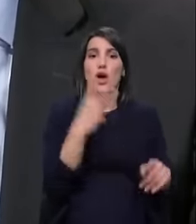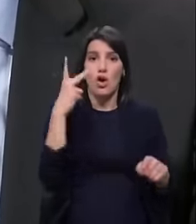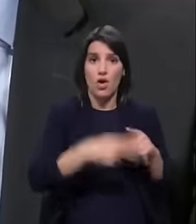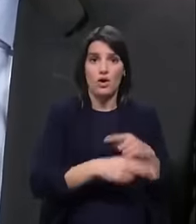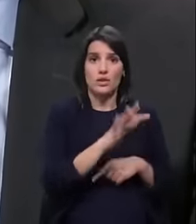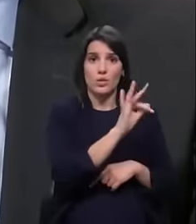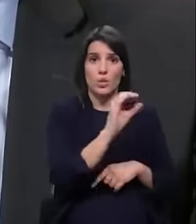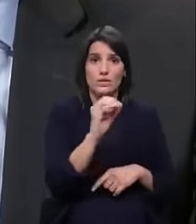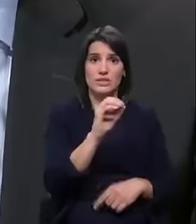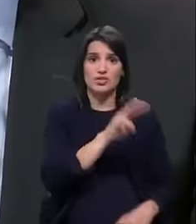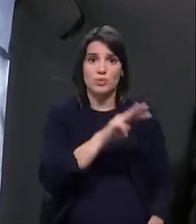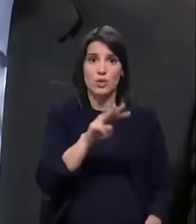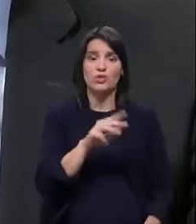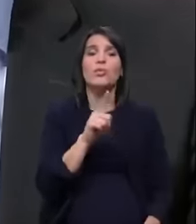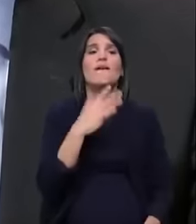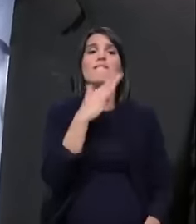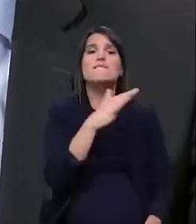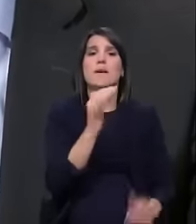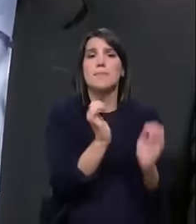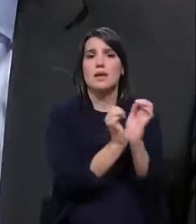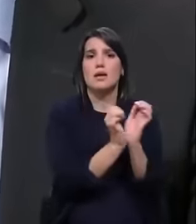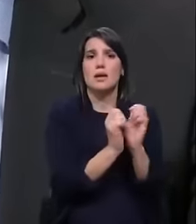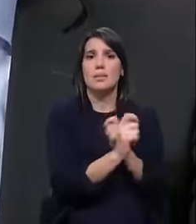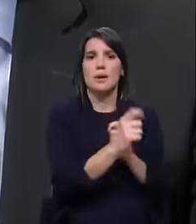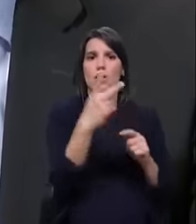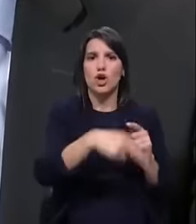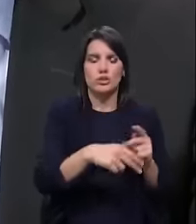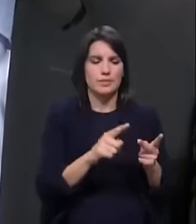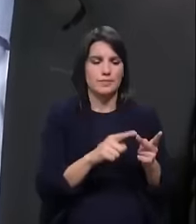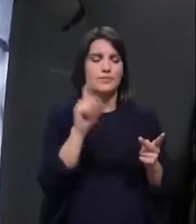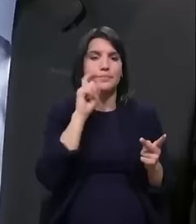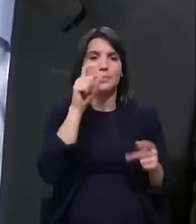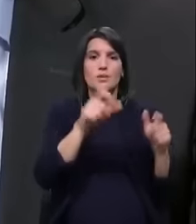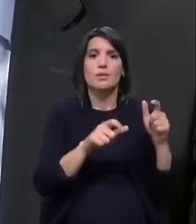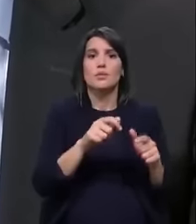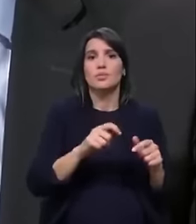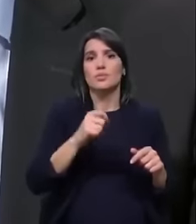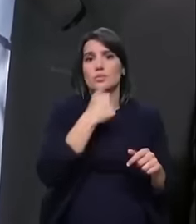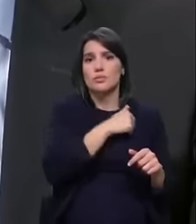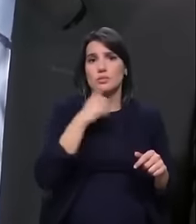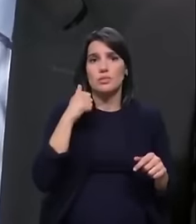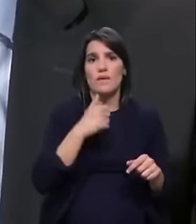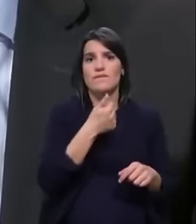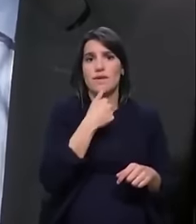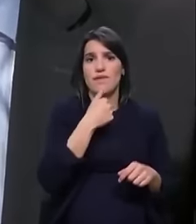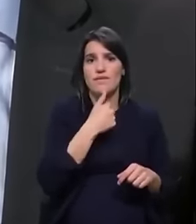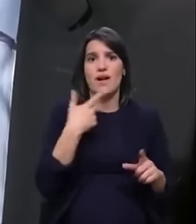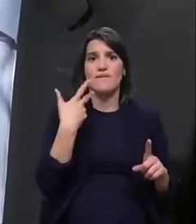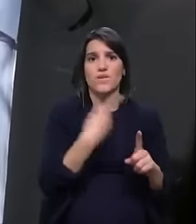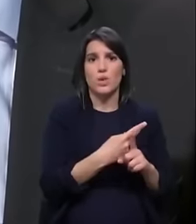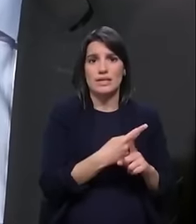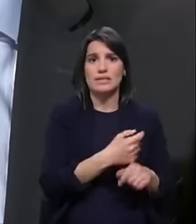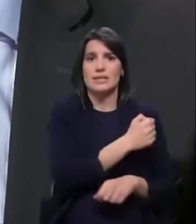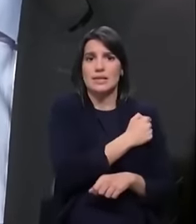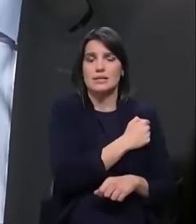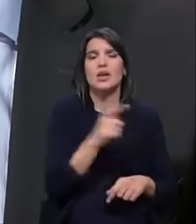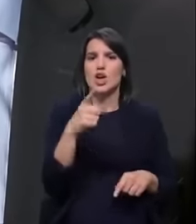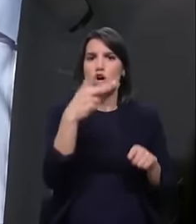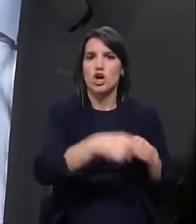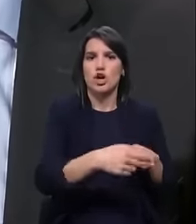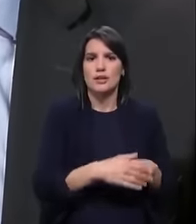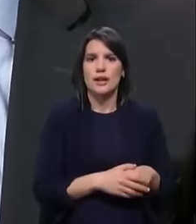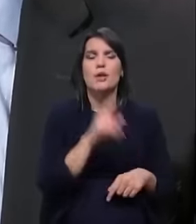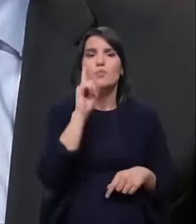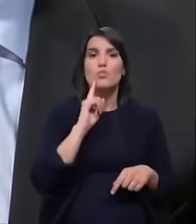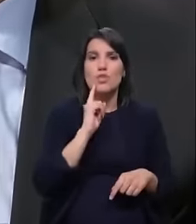400 milhões no abono de família. Não é verdade. Na proteção a vítimas de violência doméstica. É há falso. Mulheres que são vítimas de violência doméstica e o